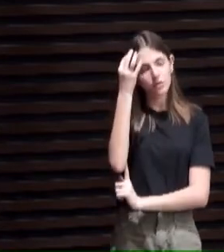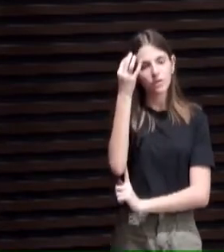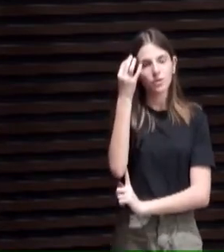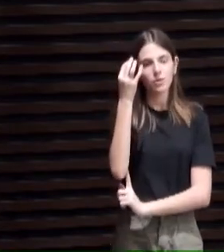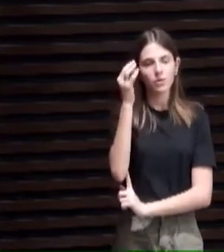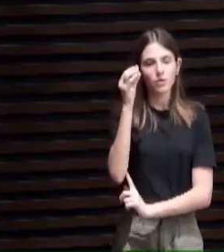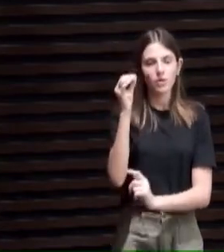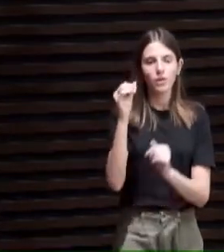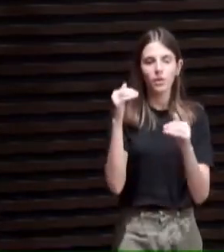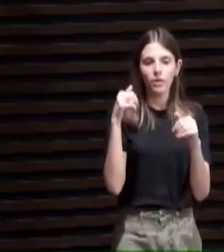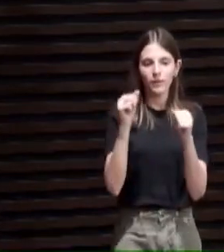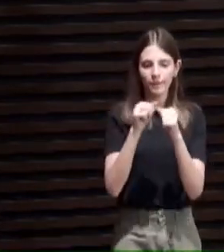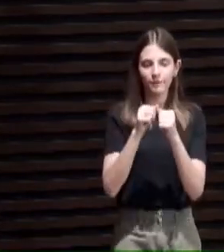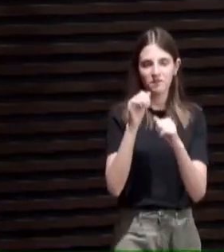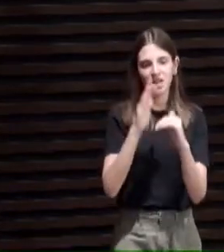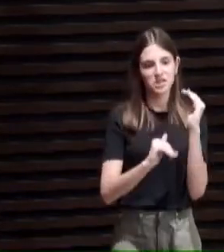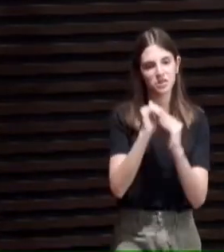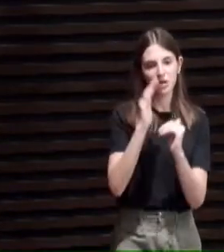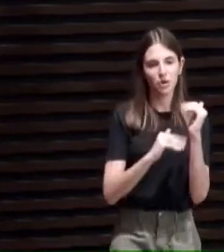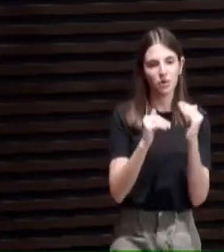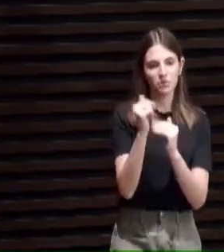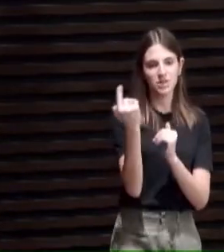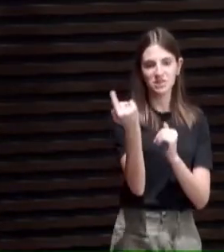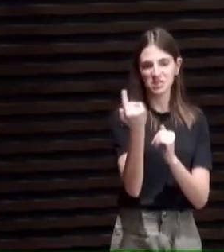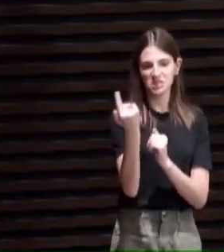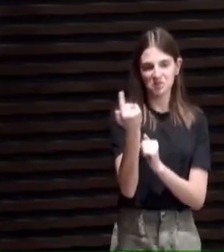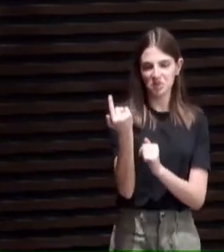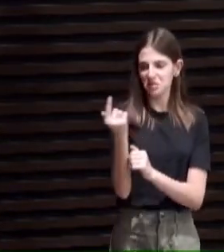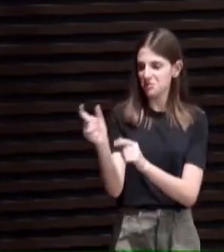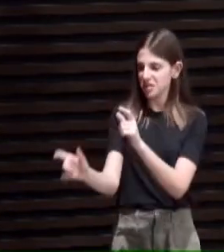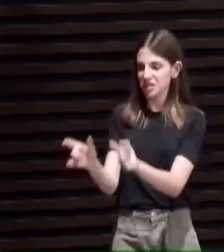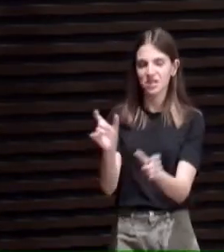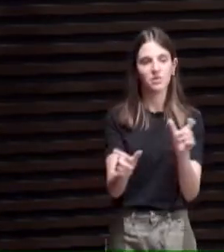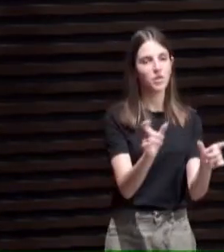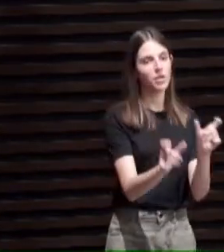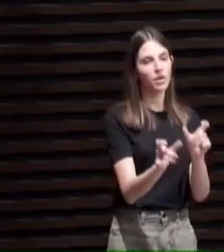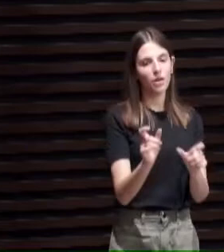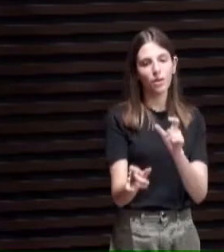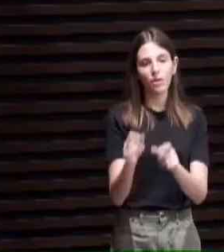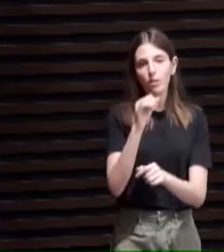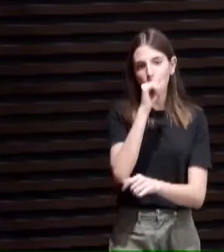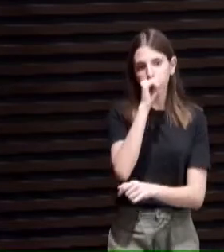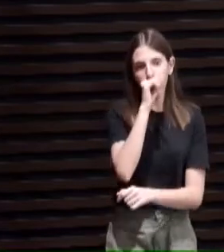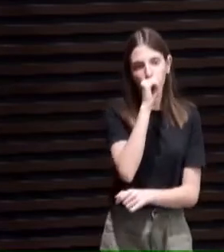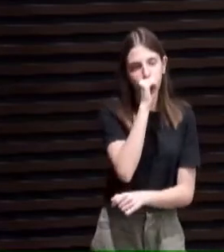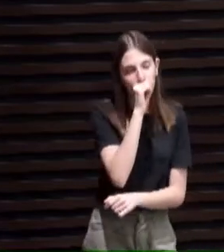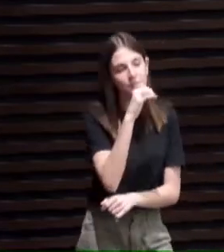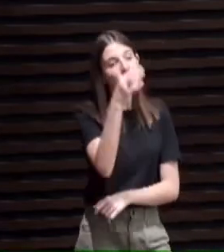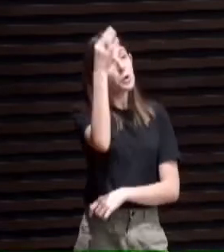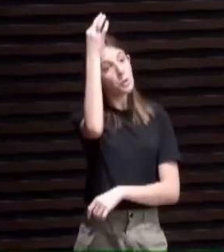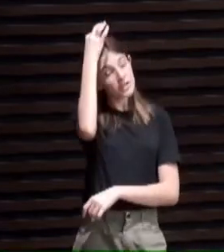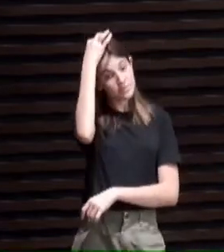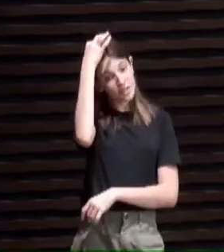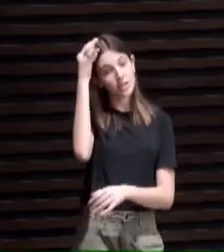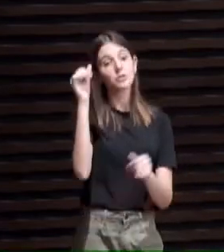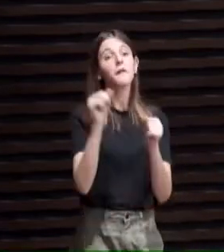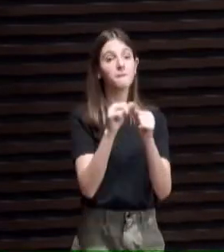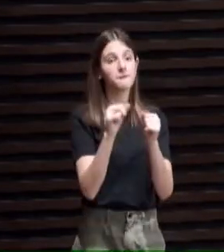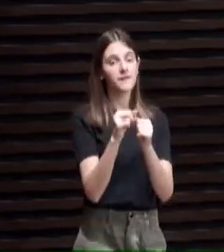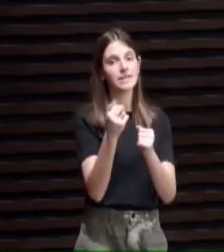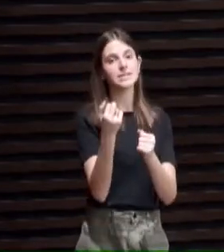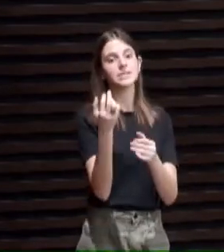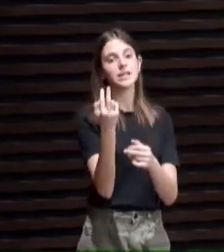também? Então, a própria pergunta da pessoa tem a sua resposta. O Espírito age individualmente. Em nenhum momento,